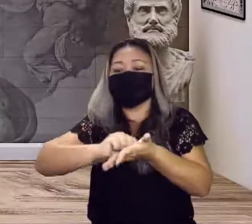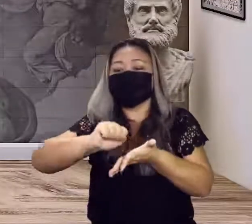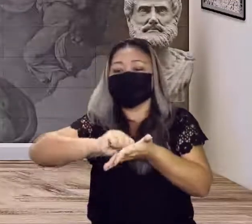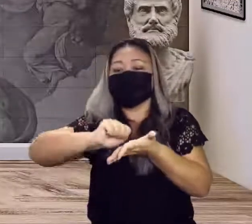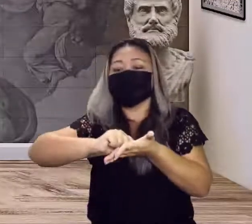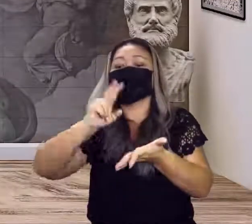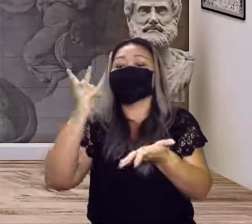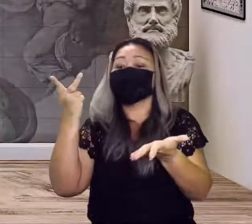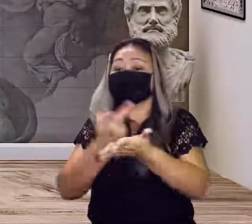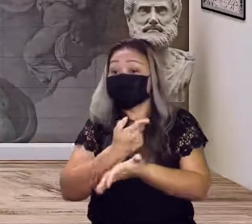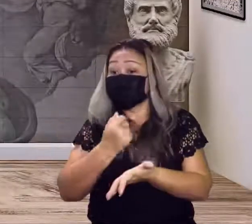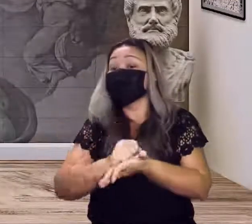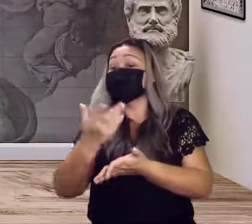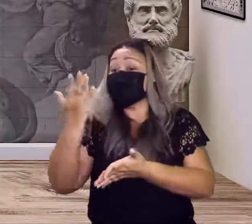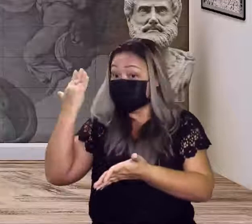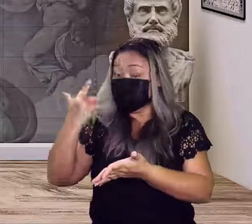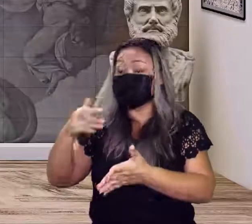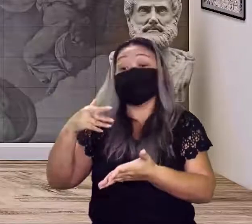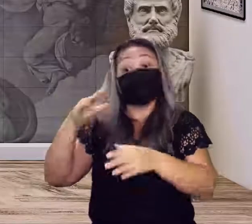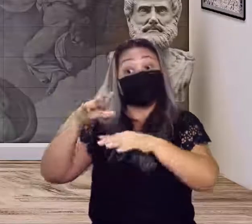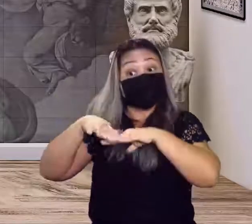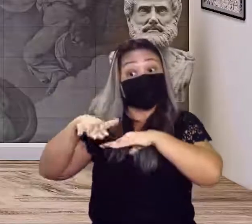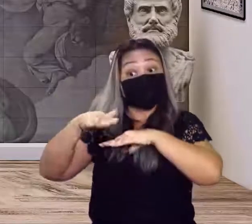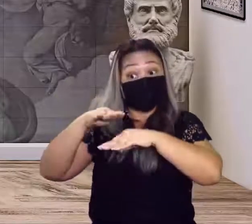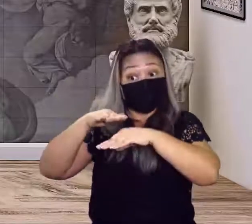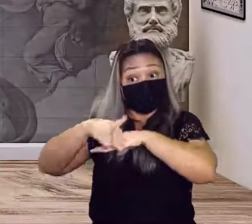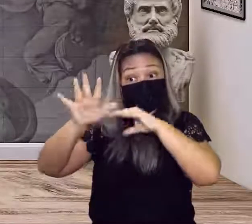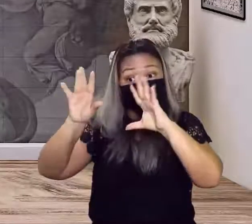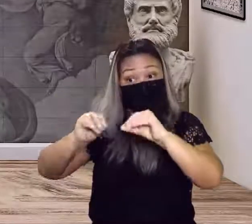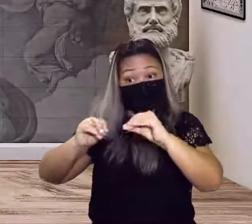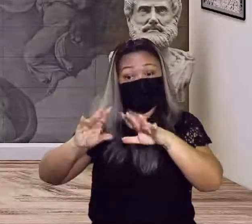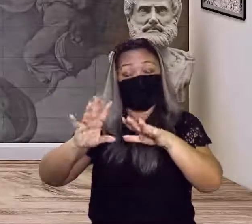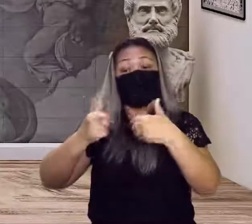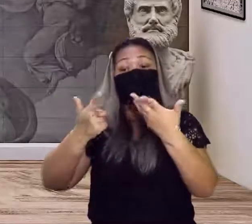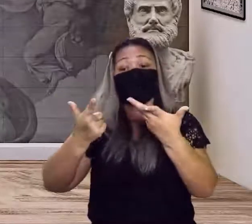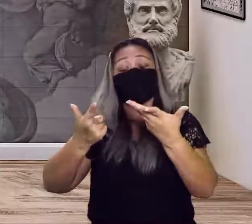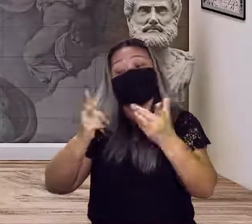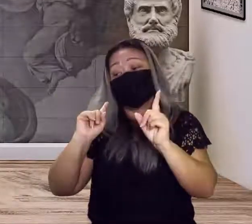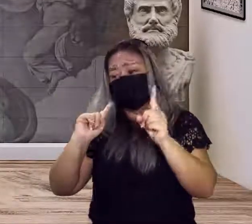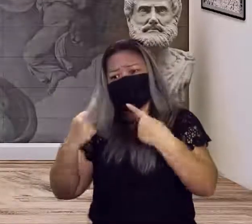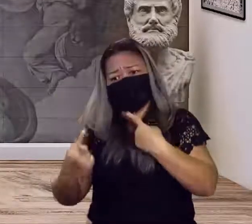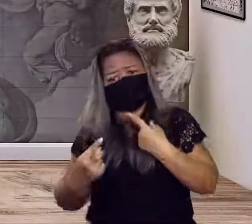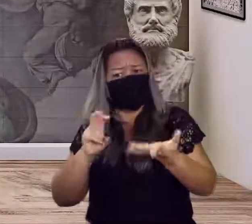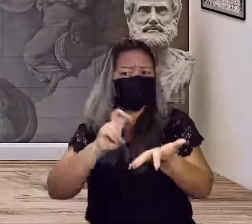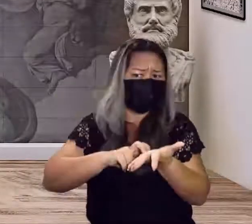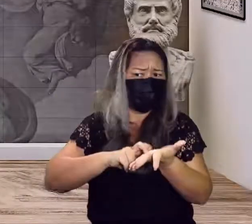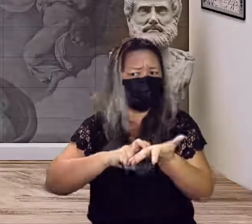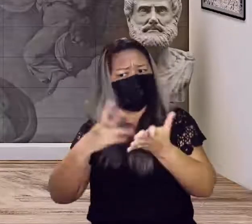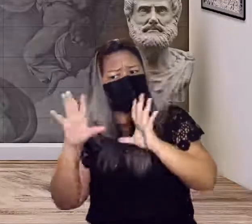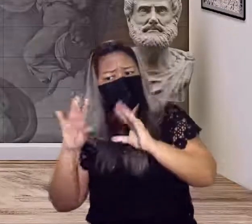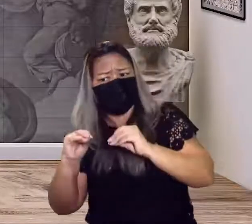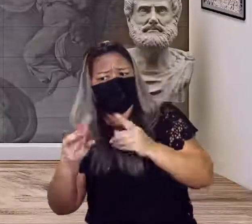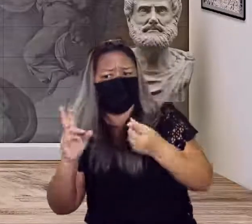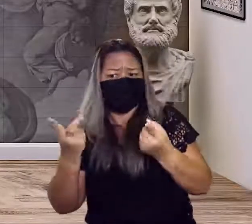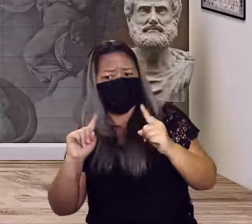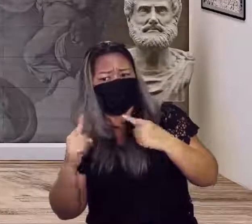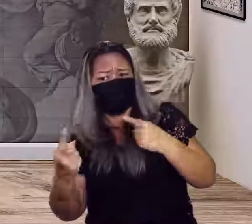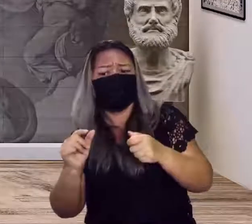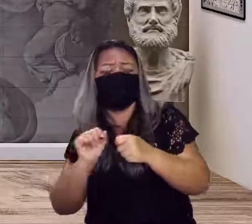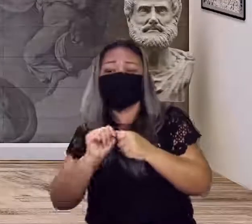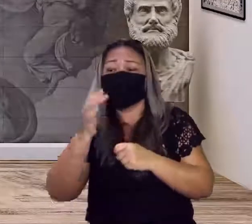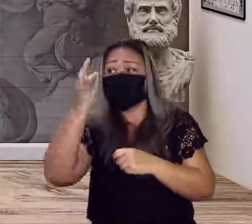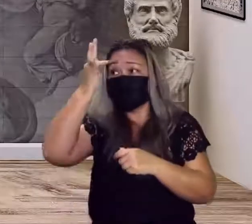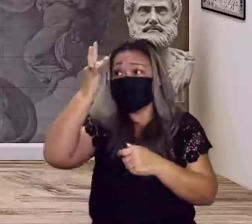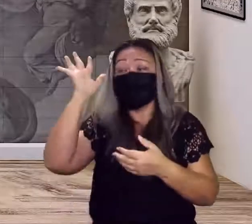Ah, o acontecimento que houve anteriormente foi à noite. Não, está contradizendo. Ou foi de manhã ou foi à noite. Então a filosofia tem que